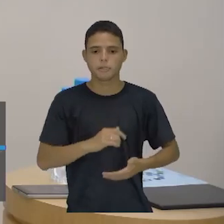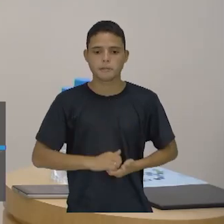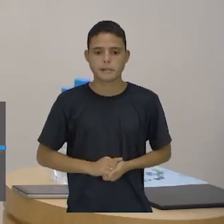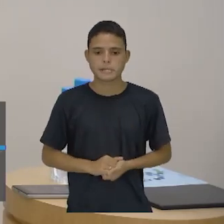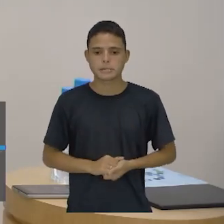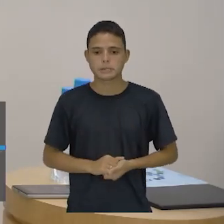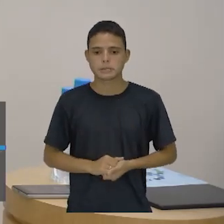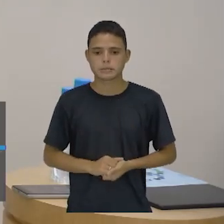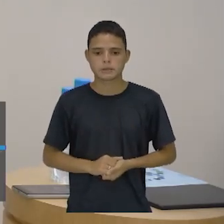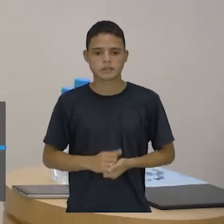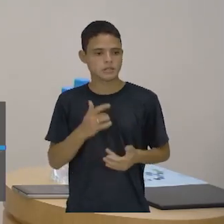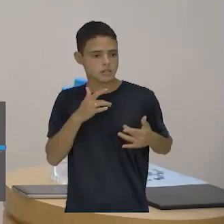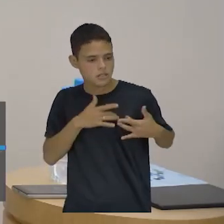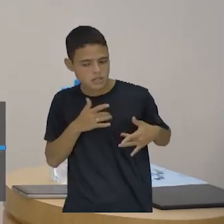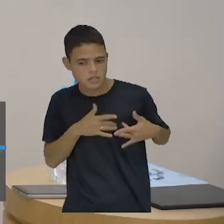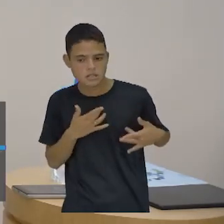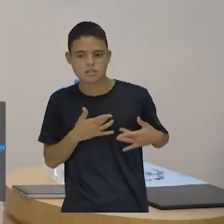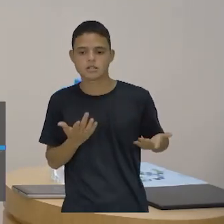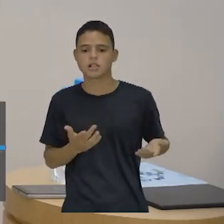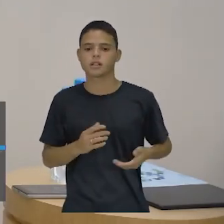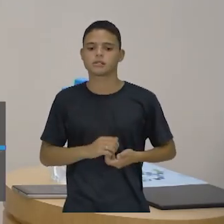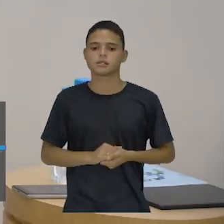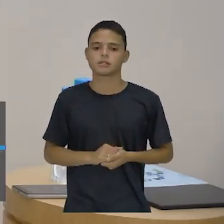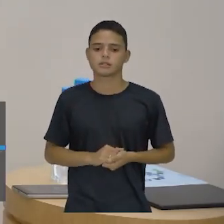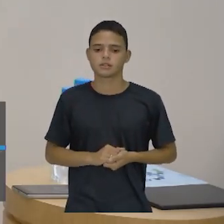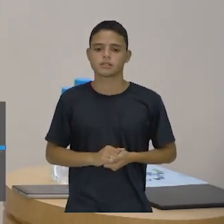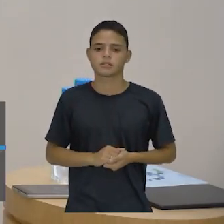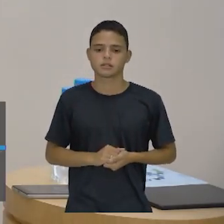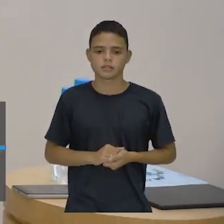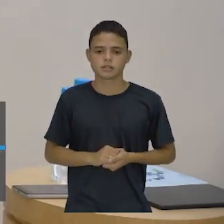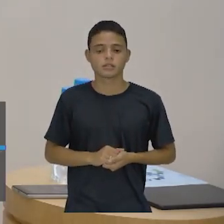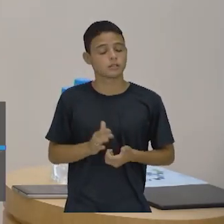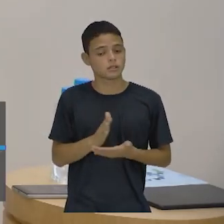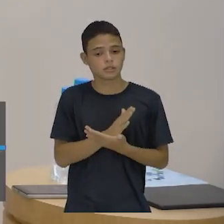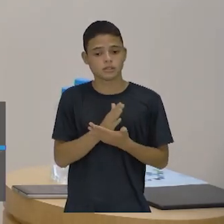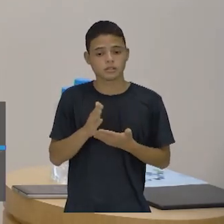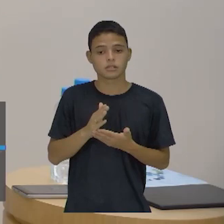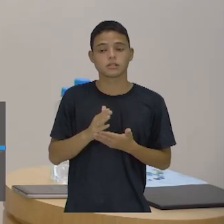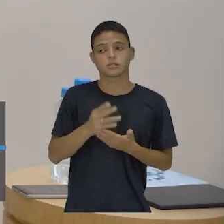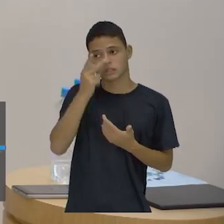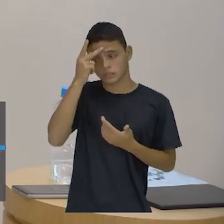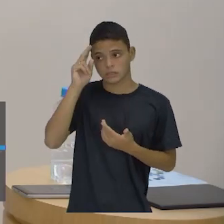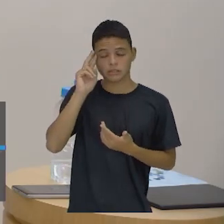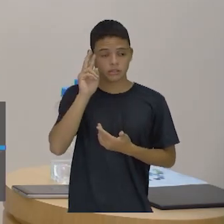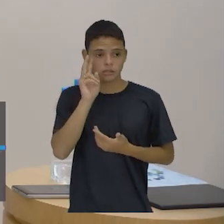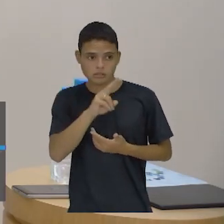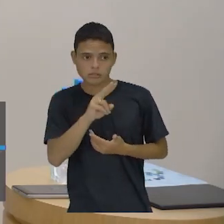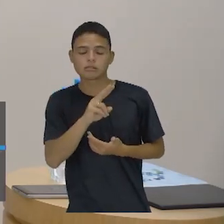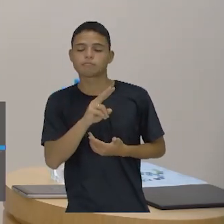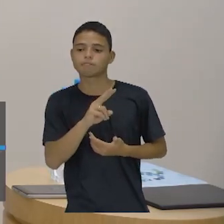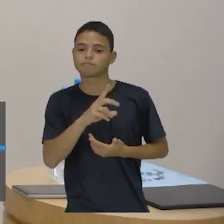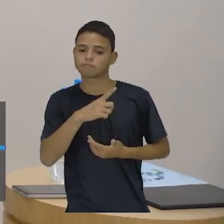que dá aquele medo, né? Esse medo, eu imagino que foi o que as pessoas passaram quando ouviram a invasão